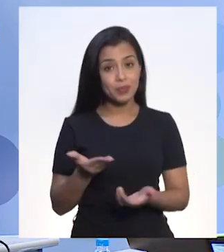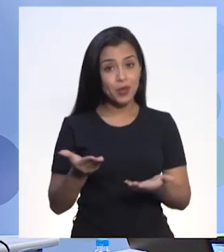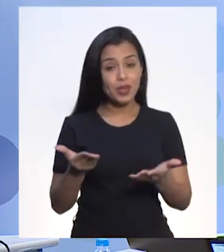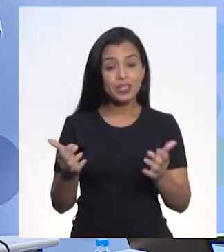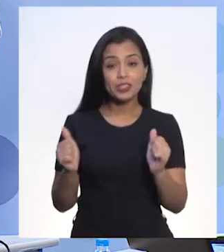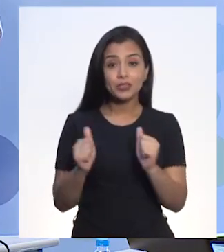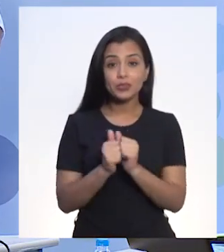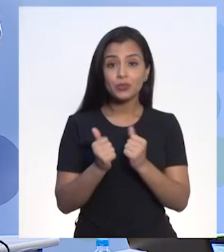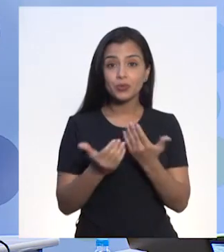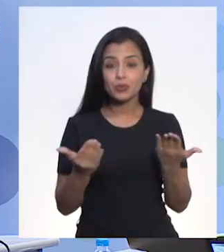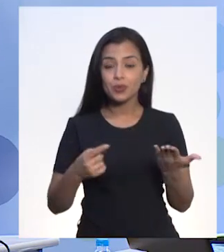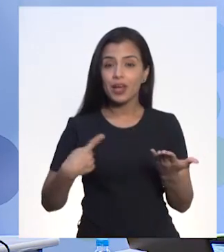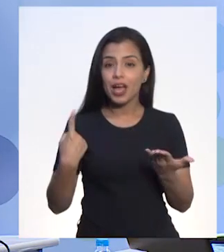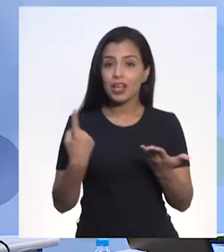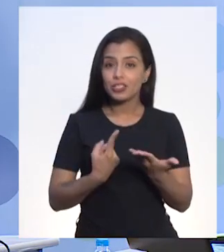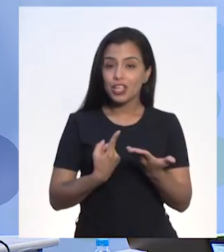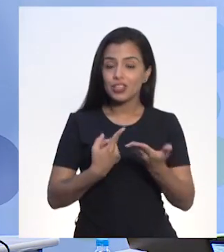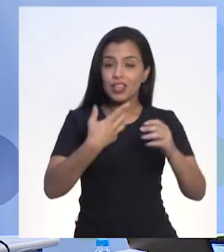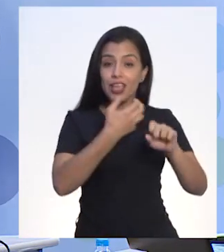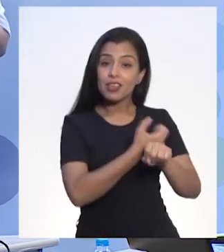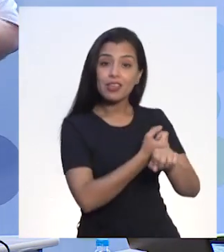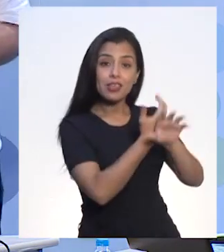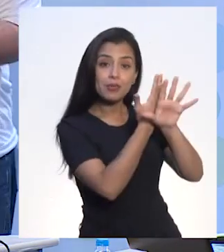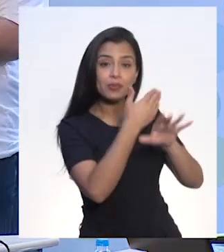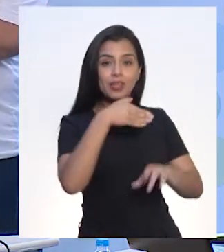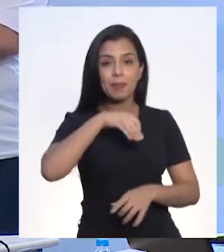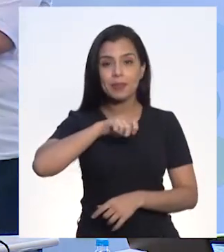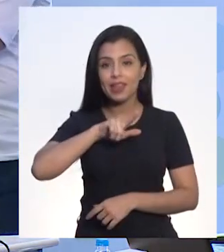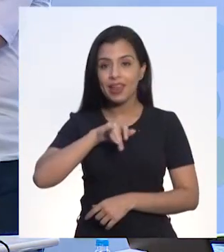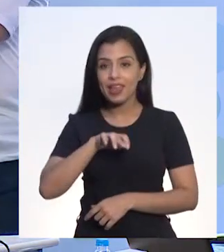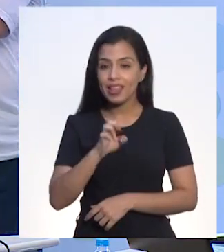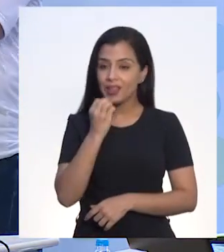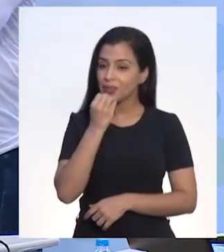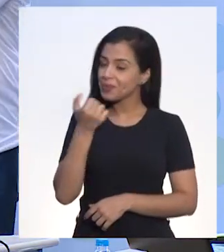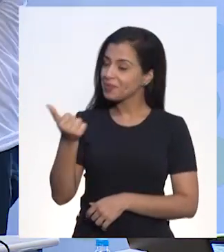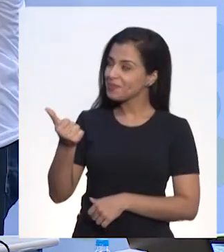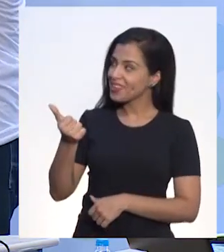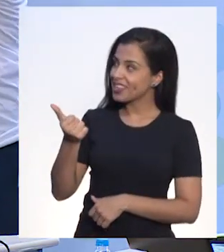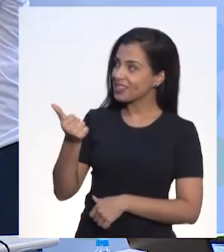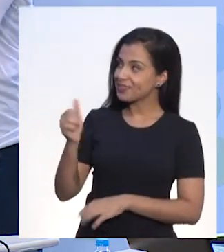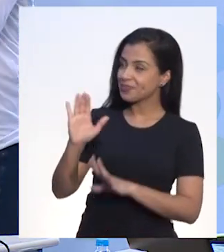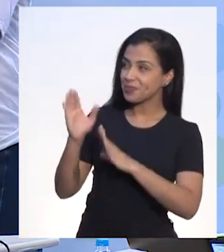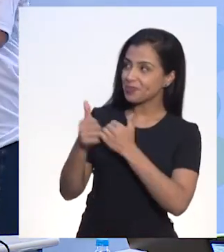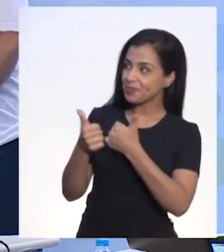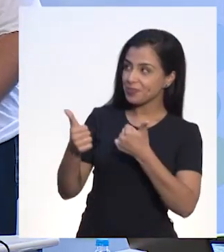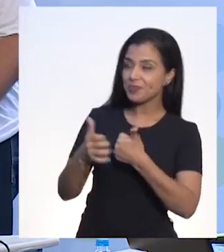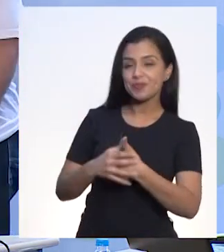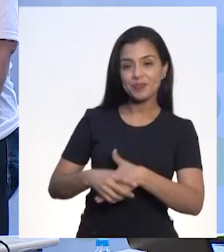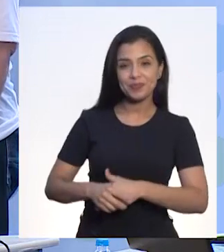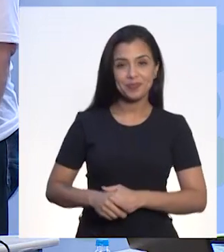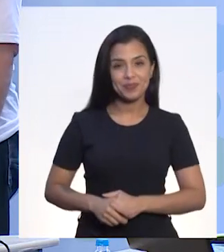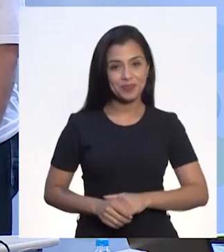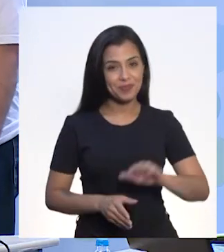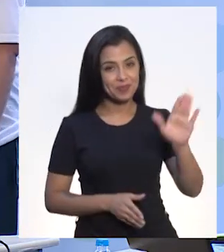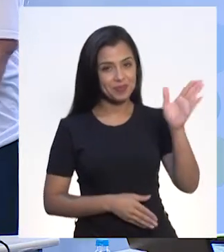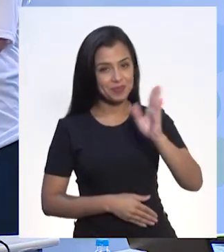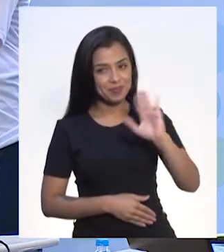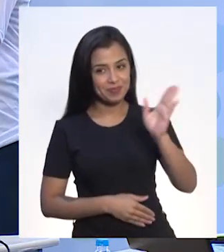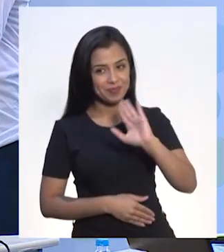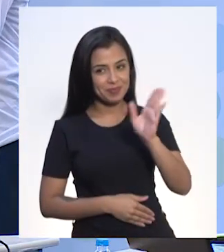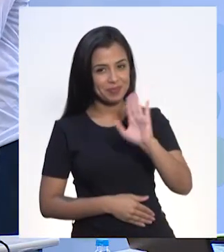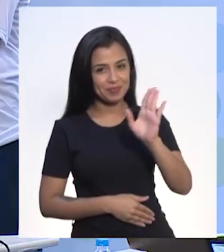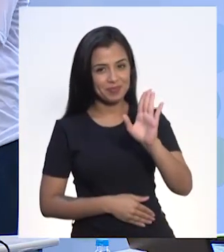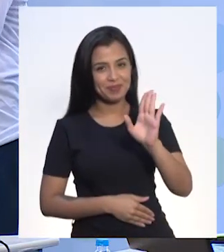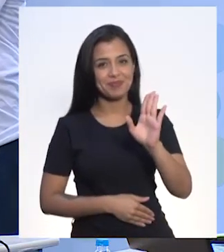gente, em via remoto, a professora Milene. Tudo bem, professora? Como é que está aí? Olá, professor,